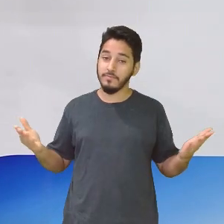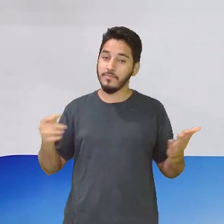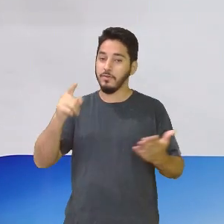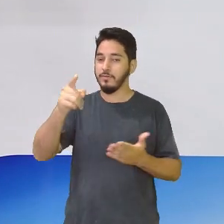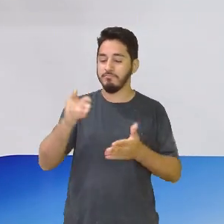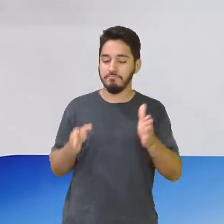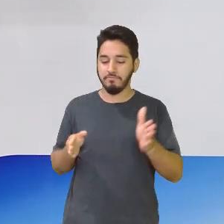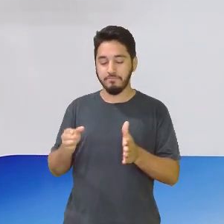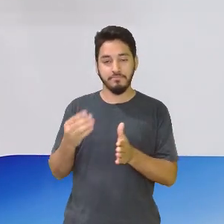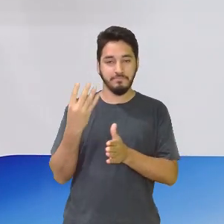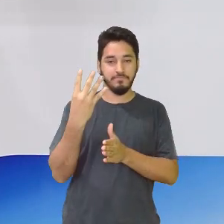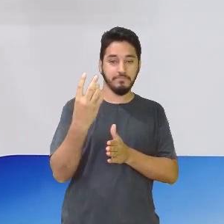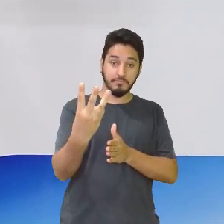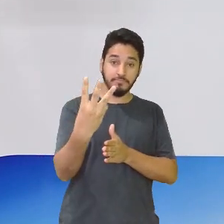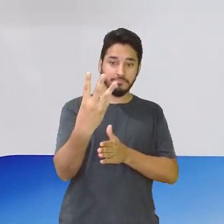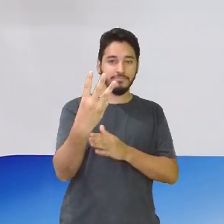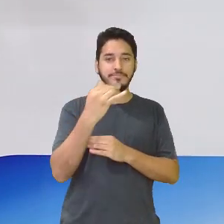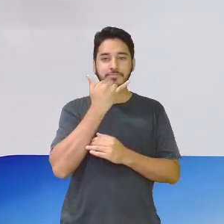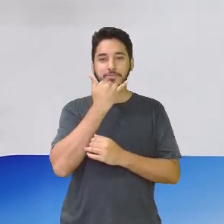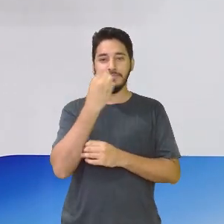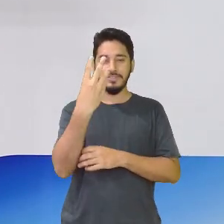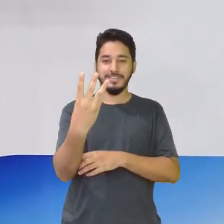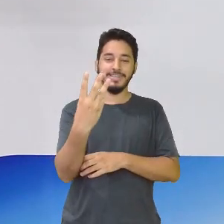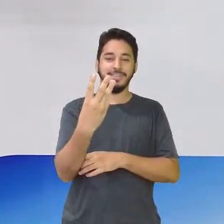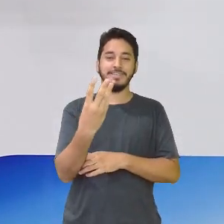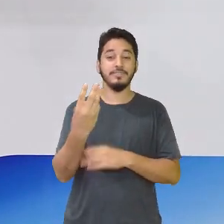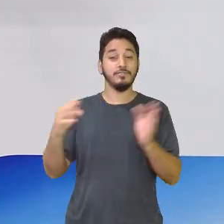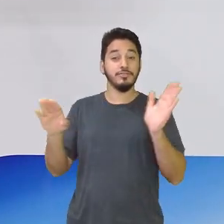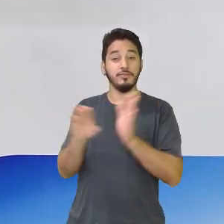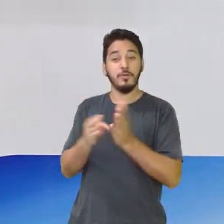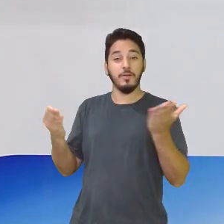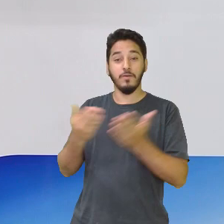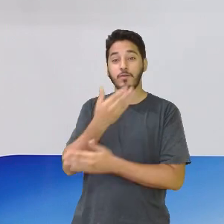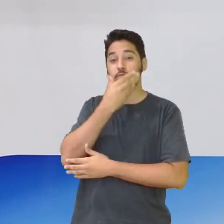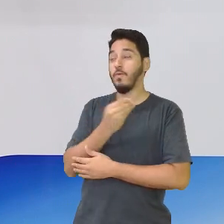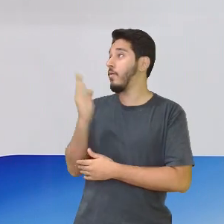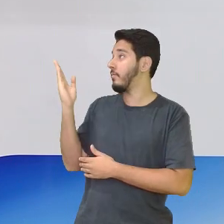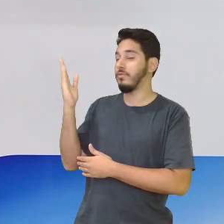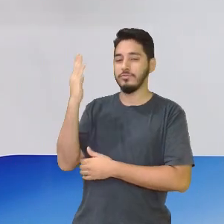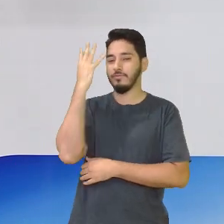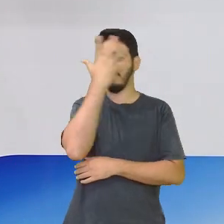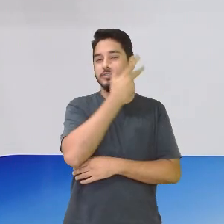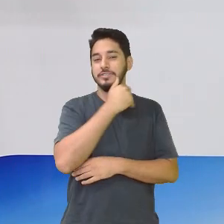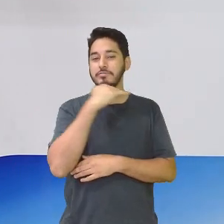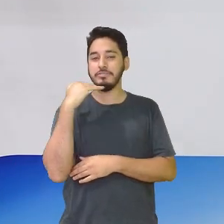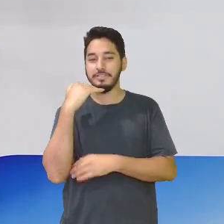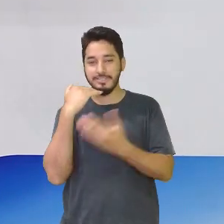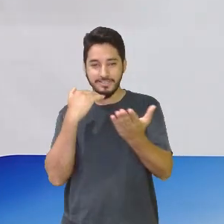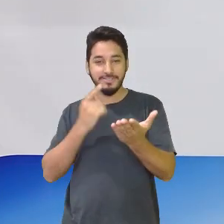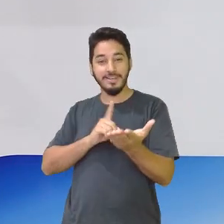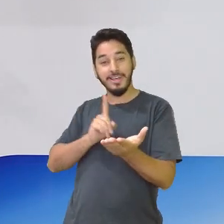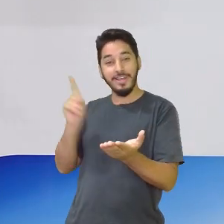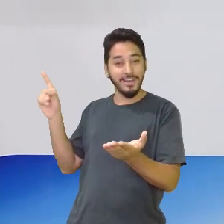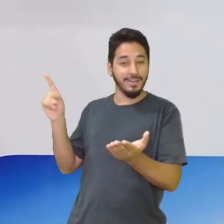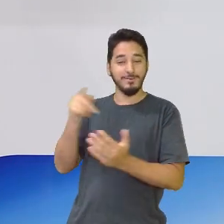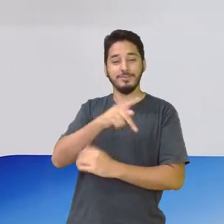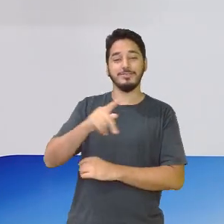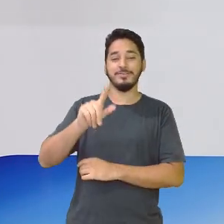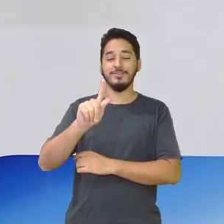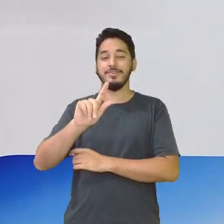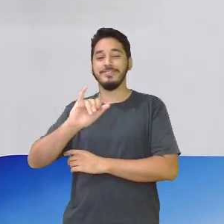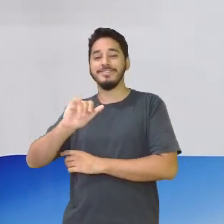módulo 3, chegando aqui agora, o rapaz do rostinho lindo, é o professor Gilson